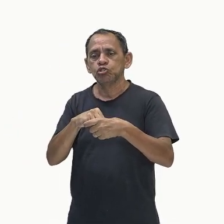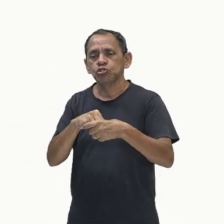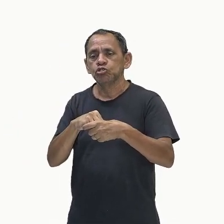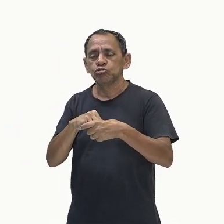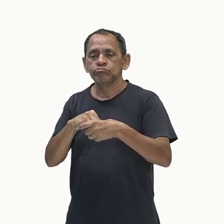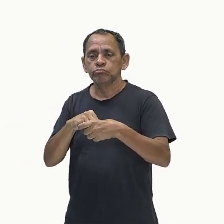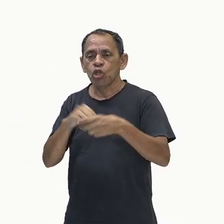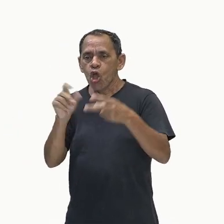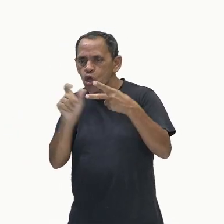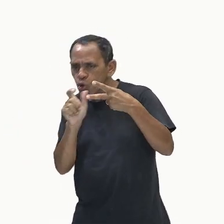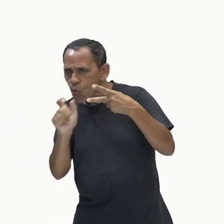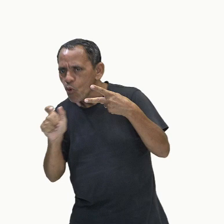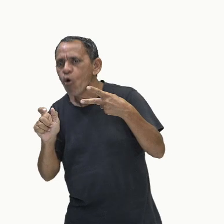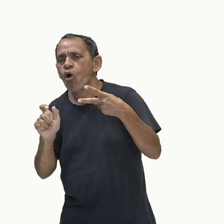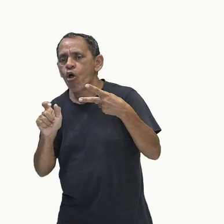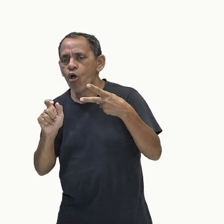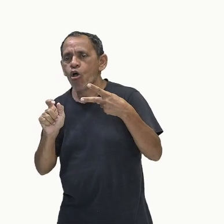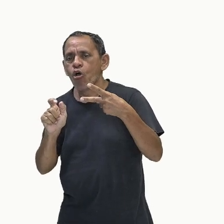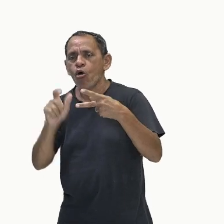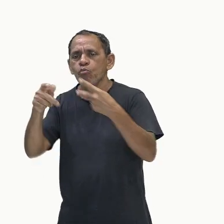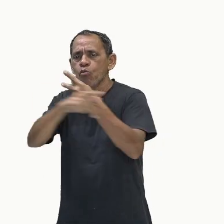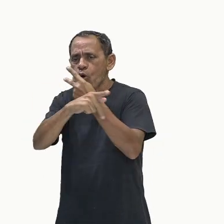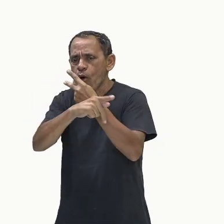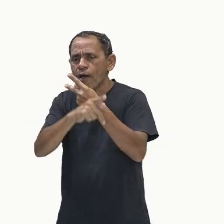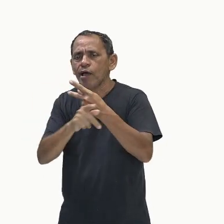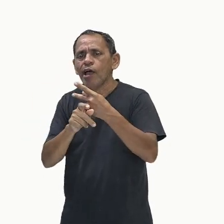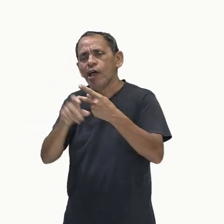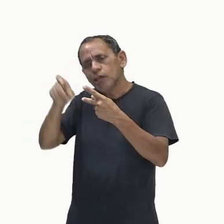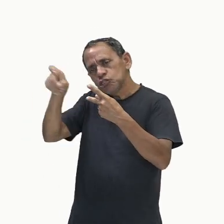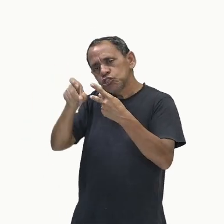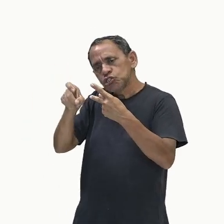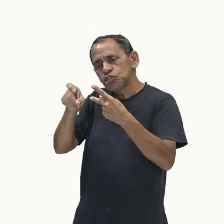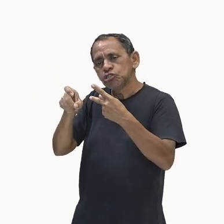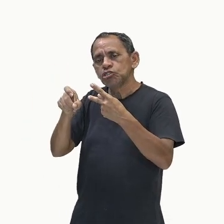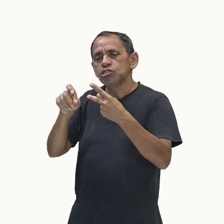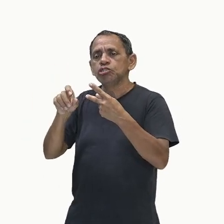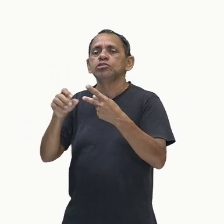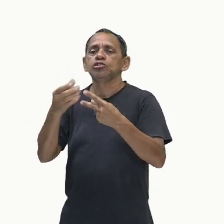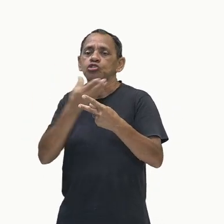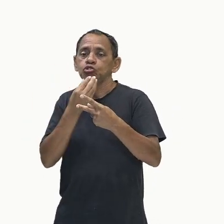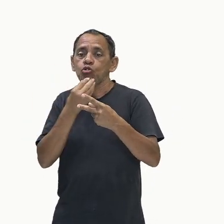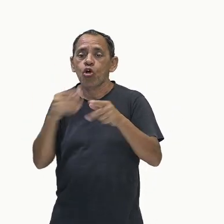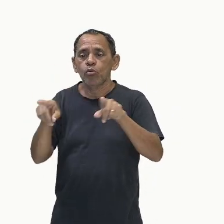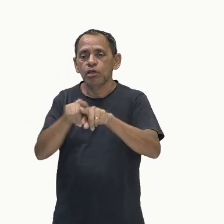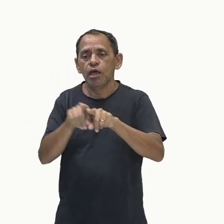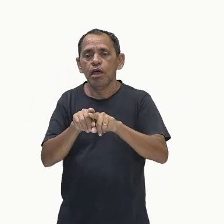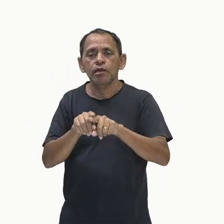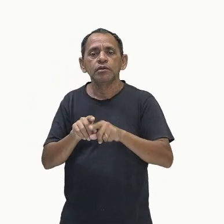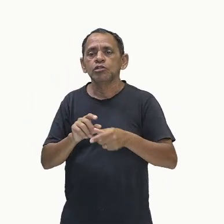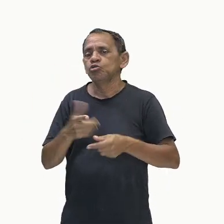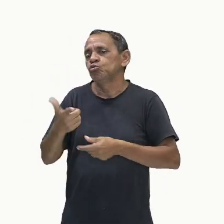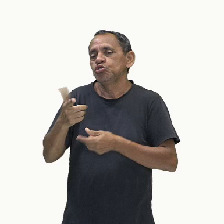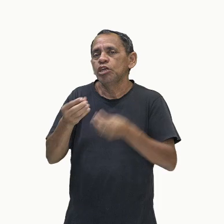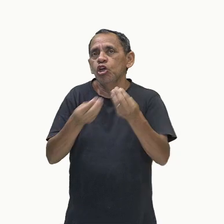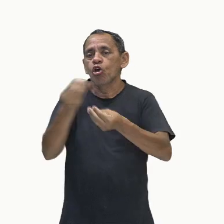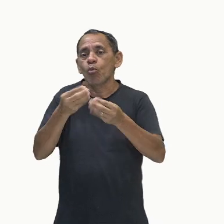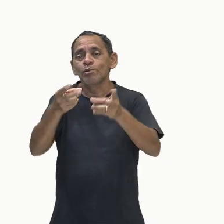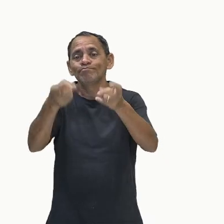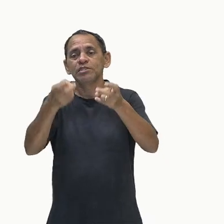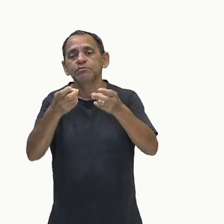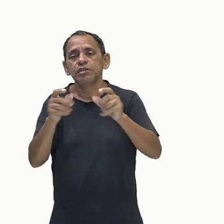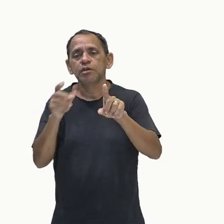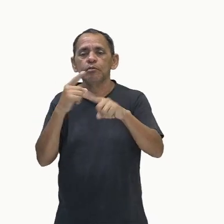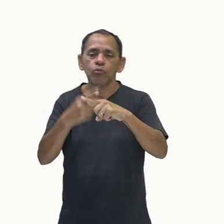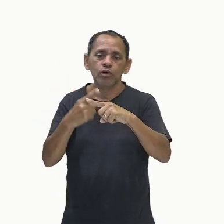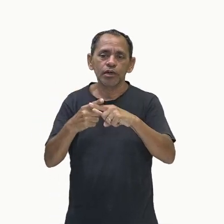manifestar, porque o outro cromossomo Y ele não vai definir essa característica, porque está ligado ao